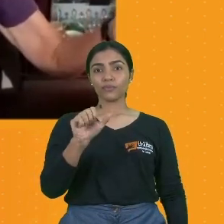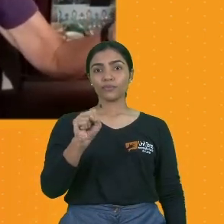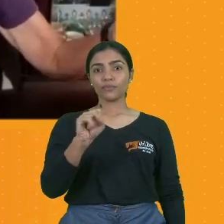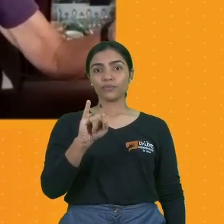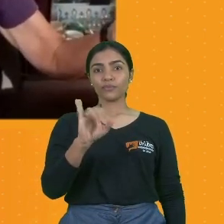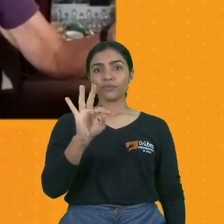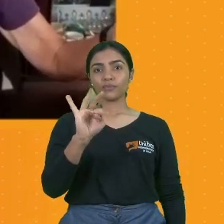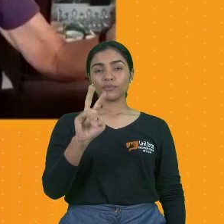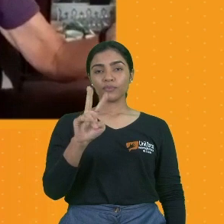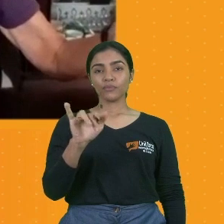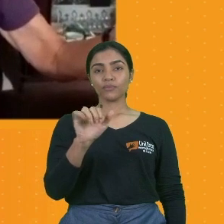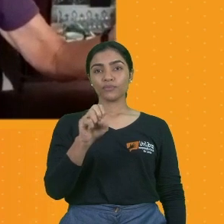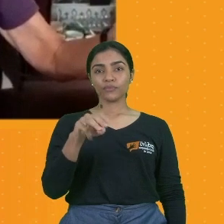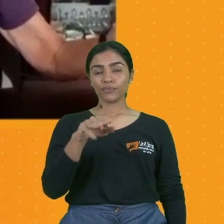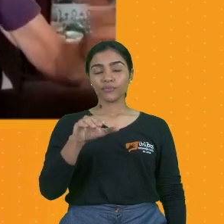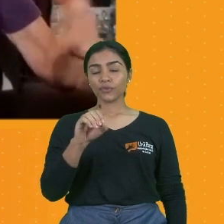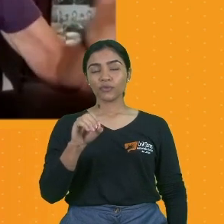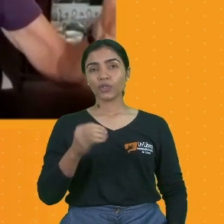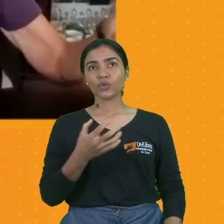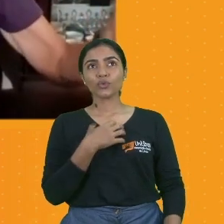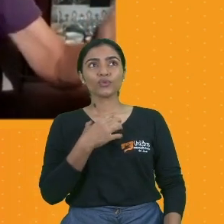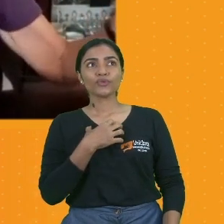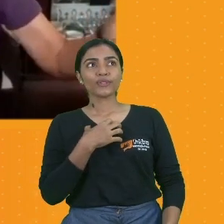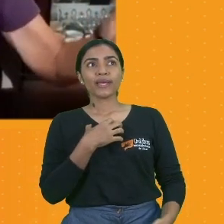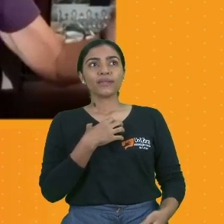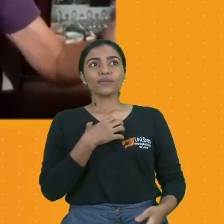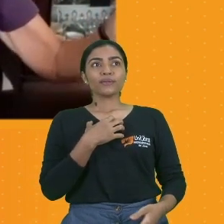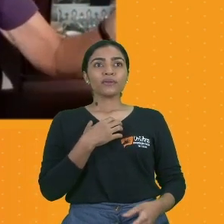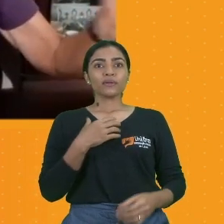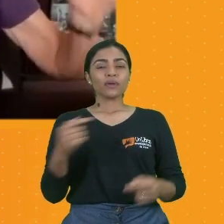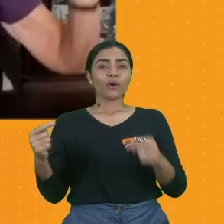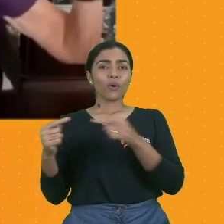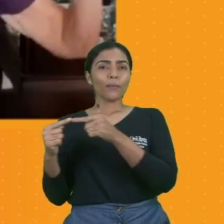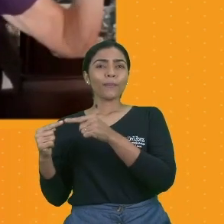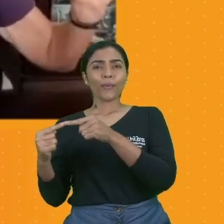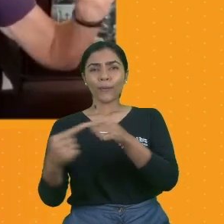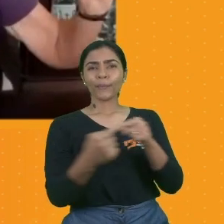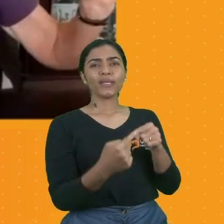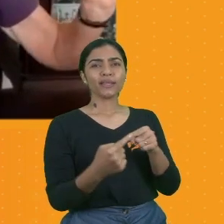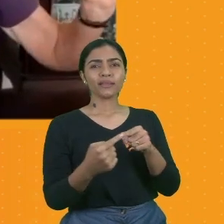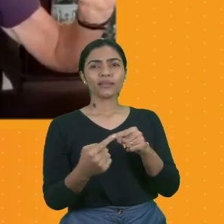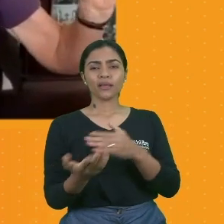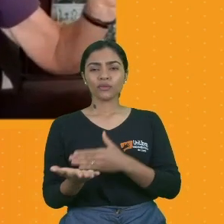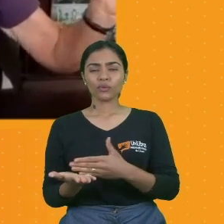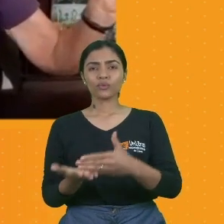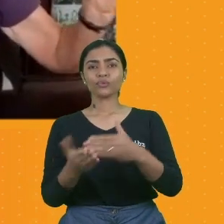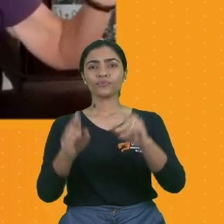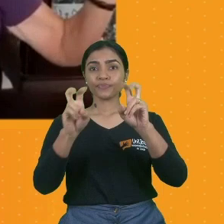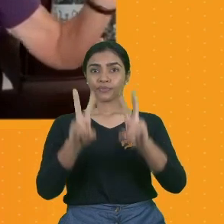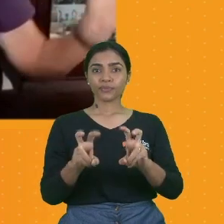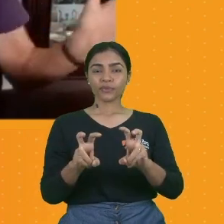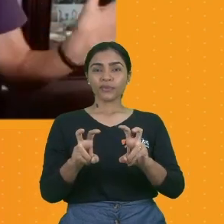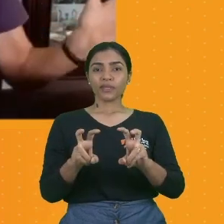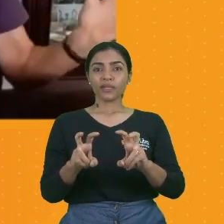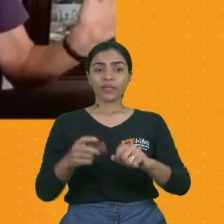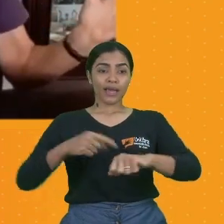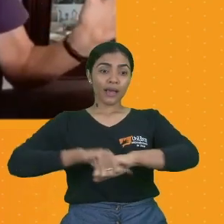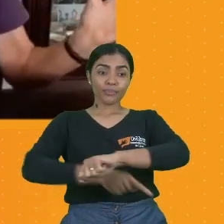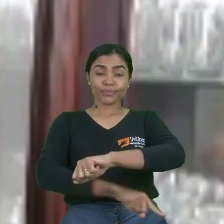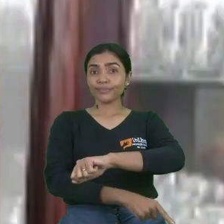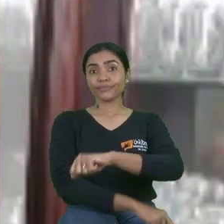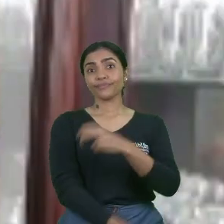bastante própria a introdução do tema sem se aprofundar e